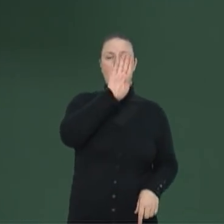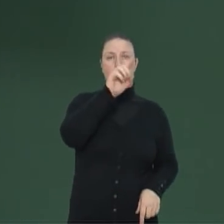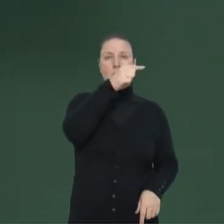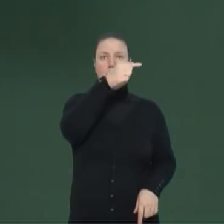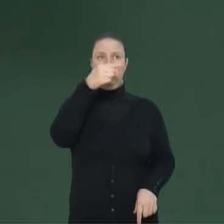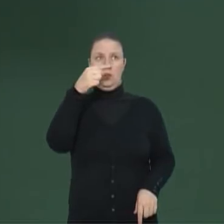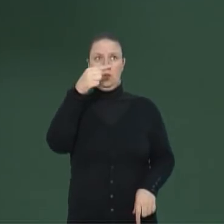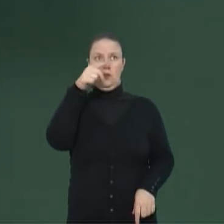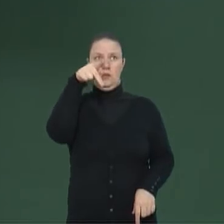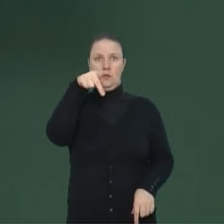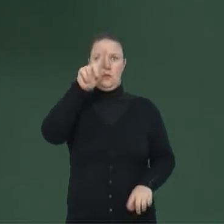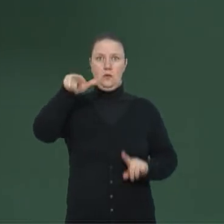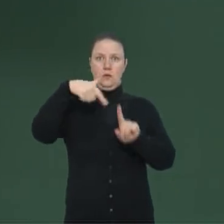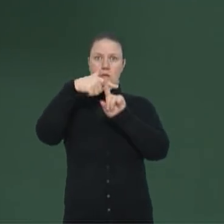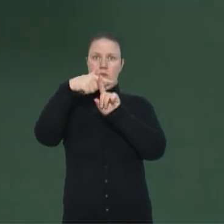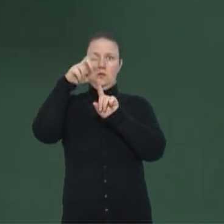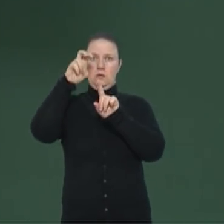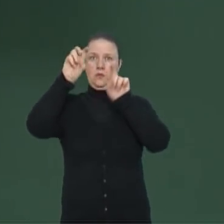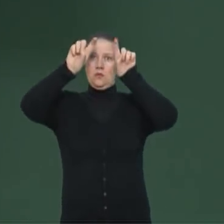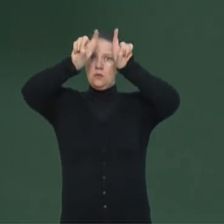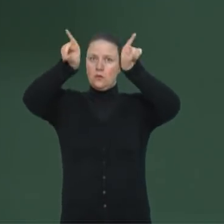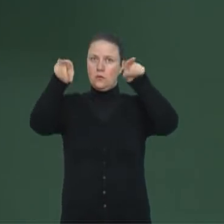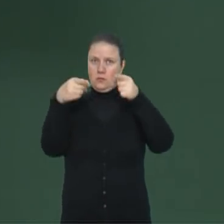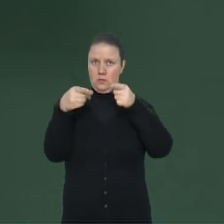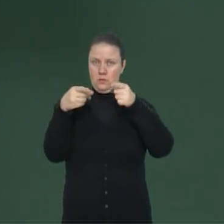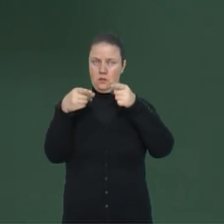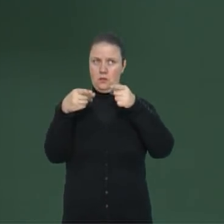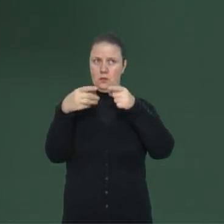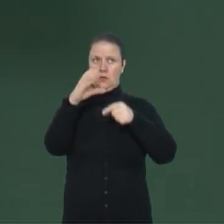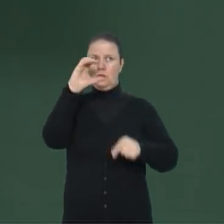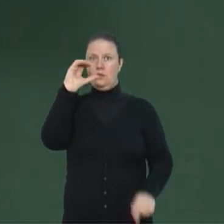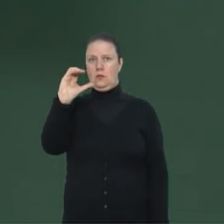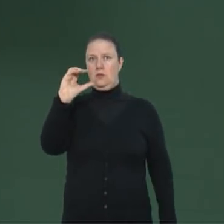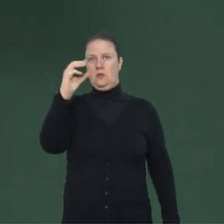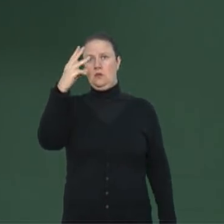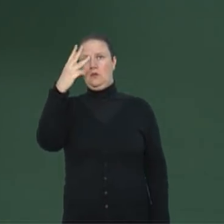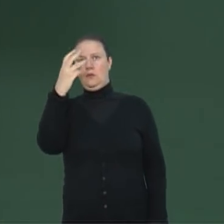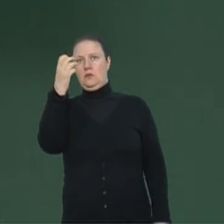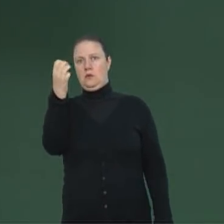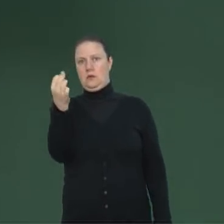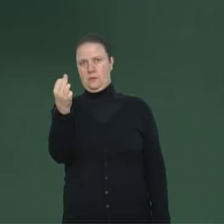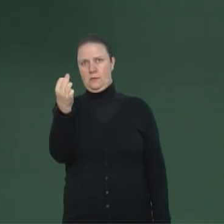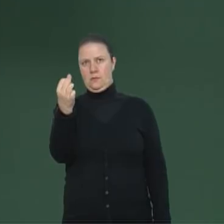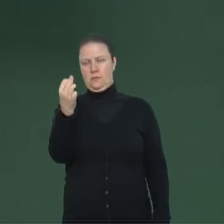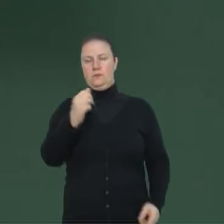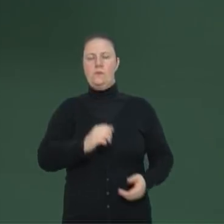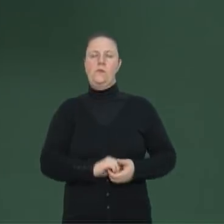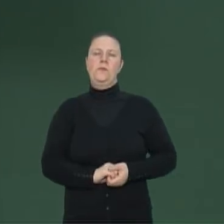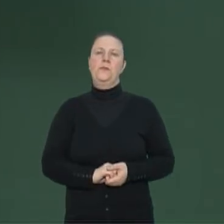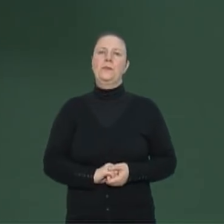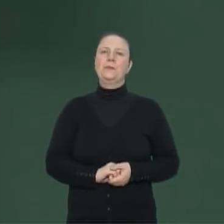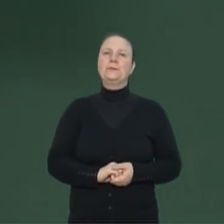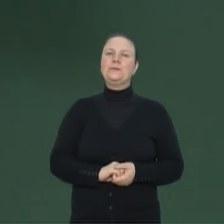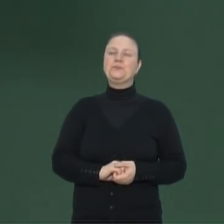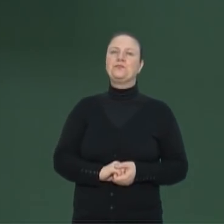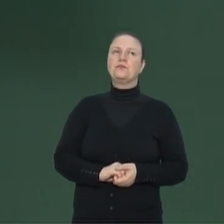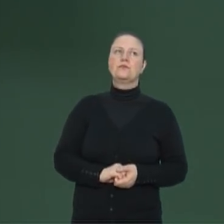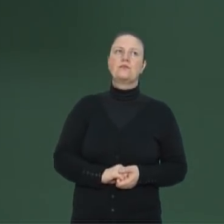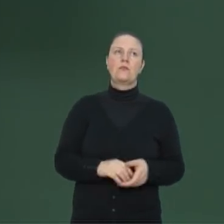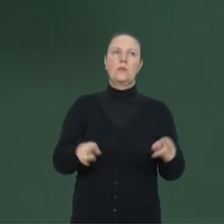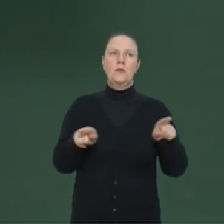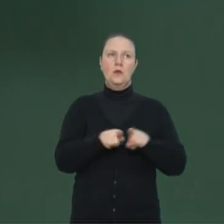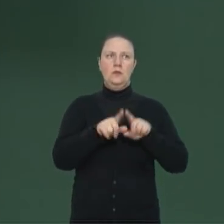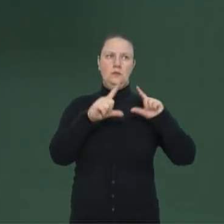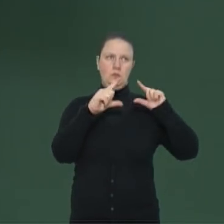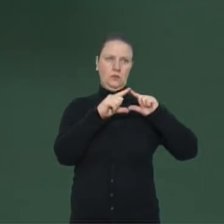menos p mais 5 entre parênteses. Tá? E o termo c é o 36. Ok? Aqui está o